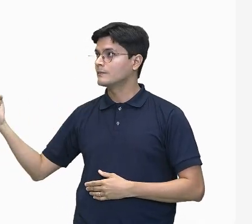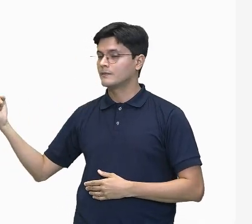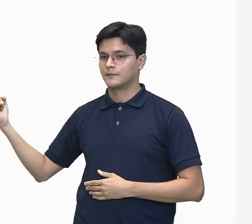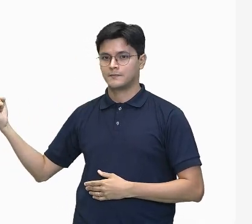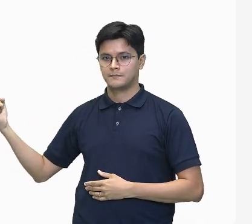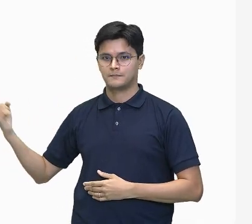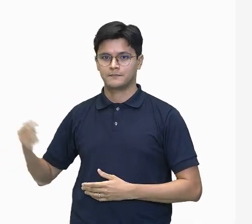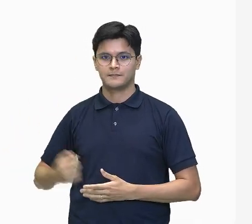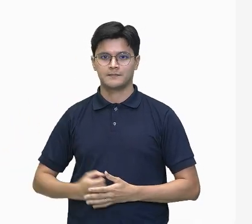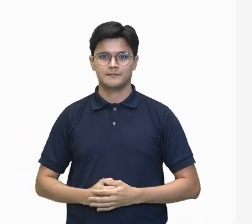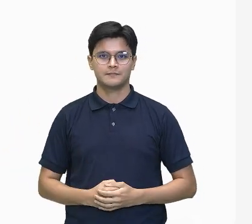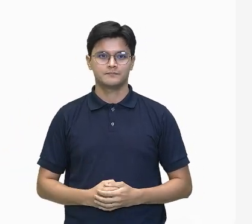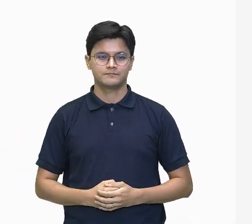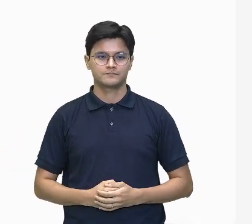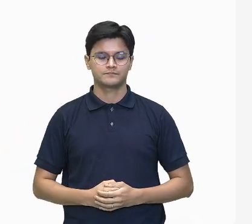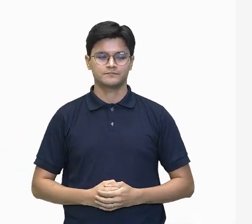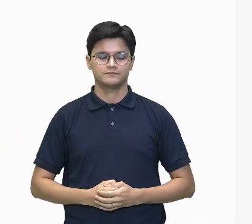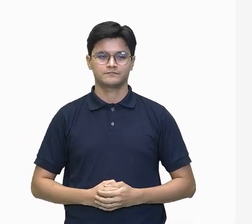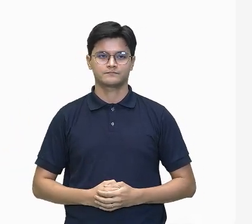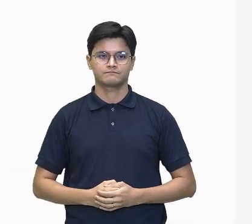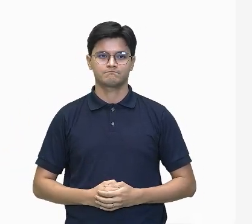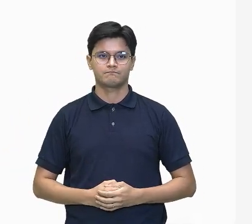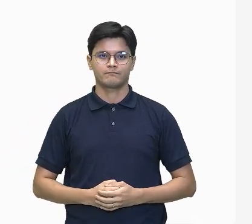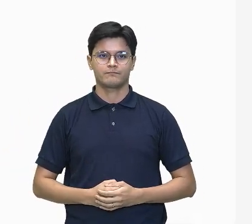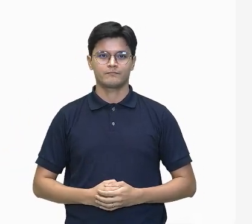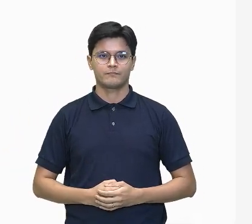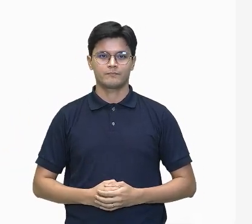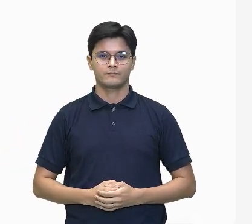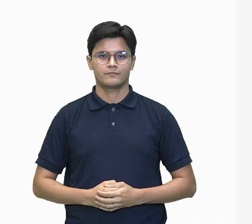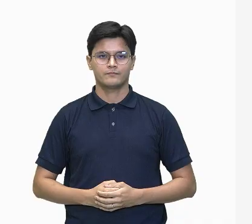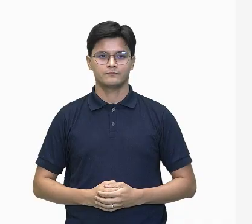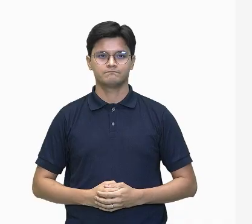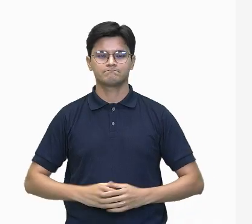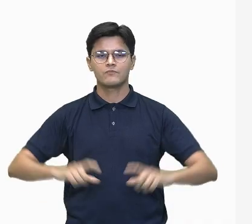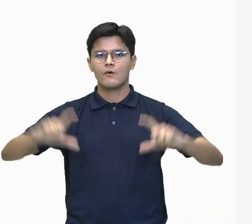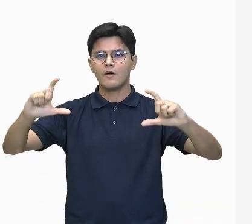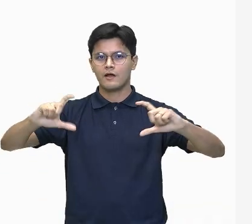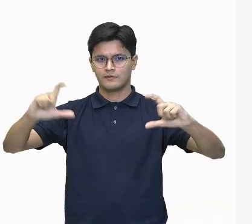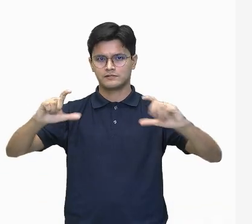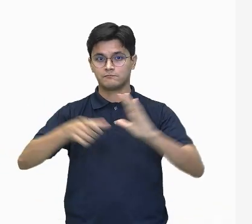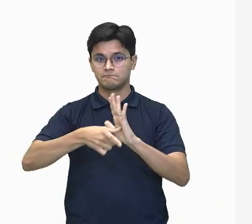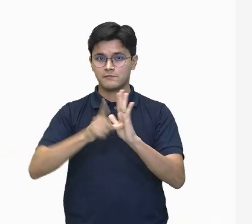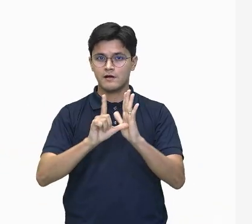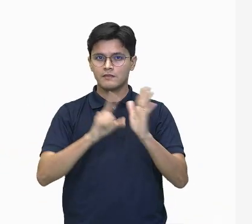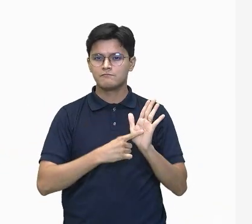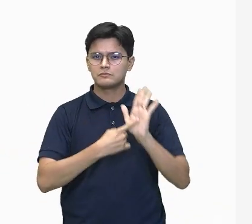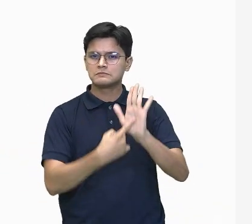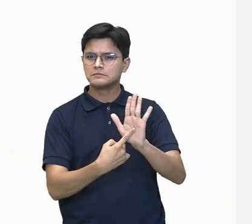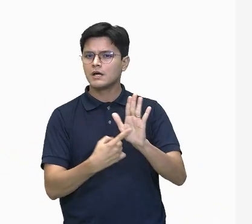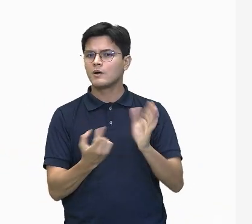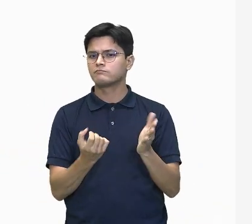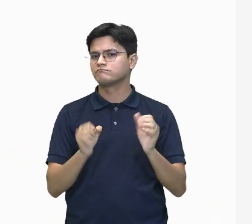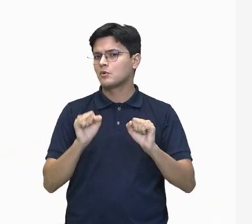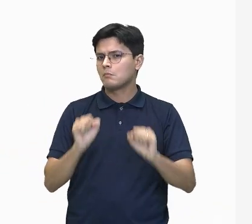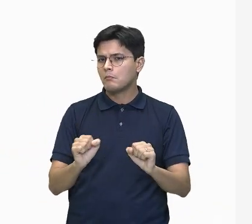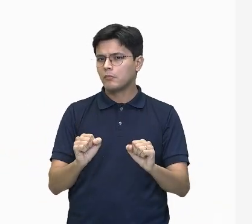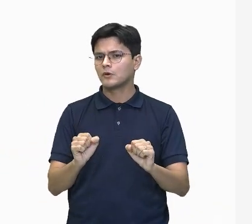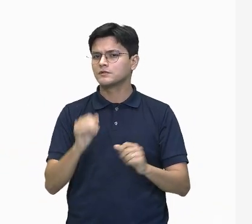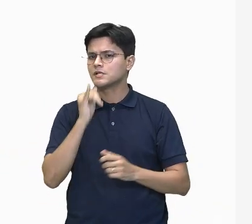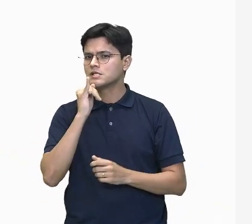porque essa equação que a gente escreveu, ela pode não estar